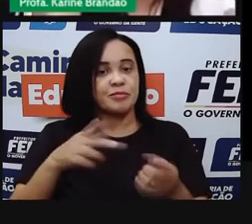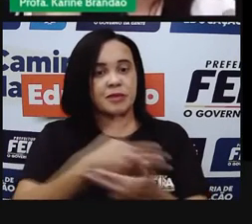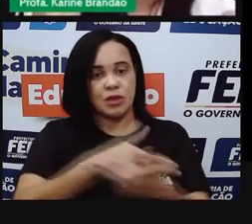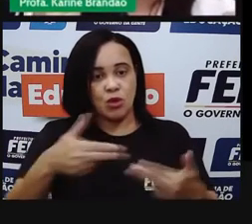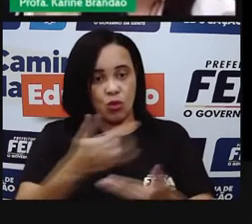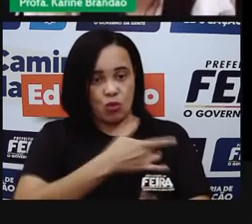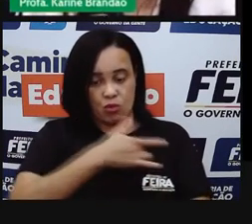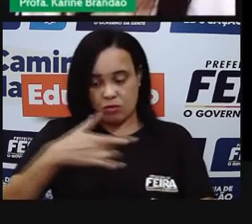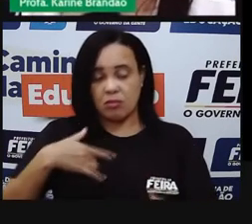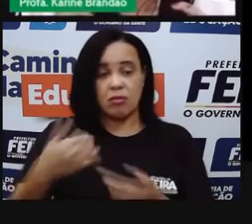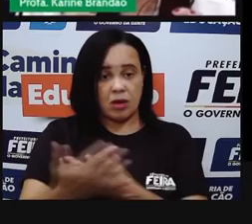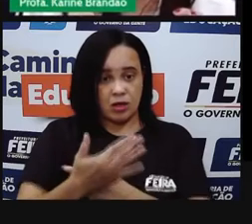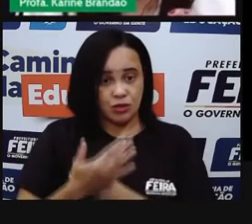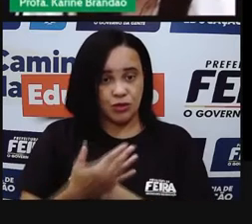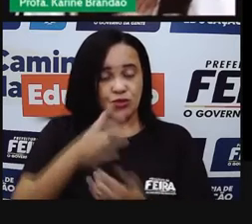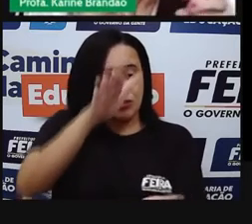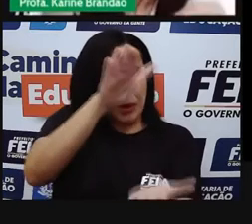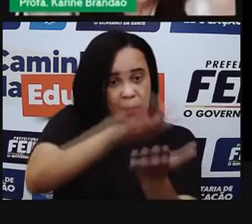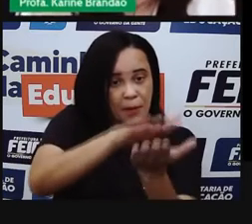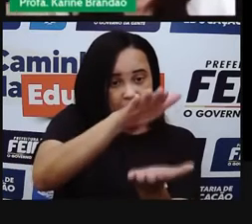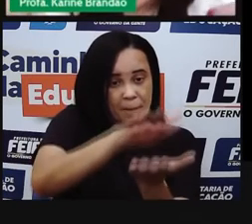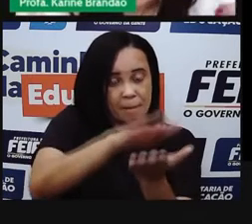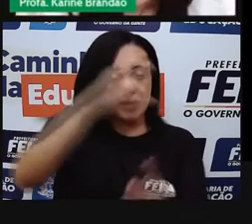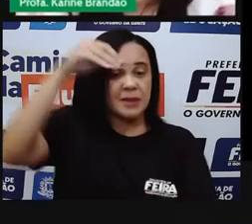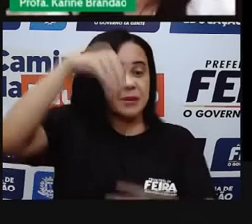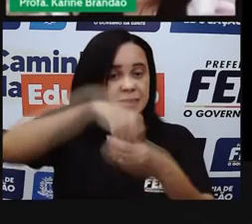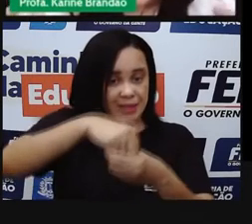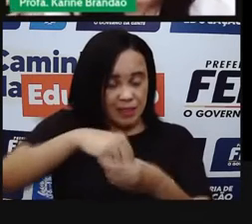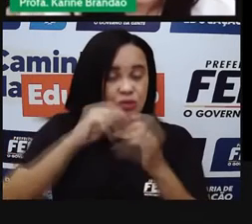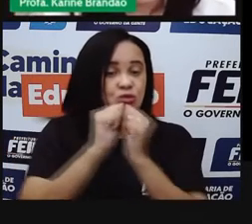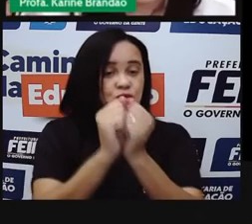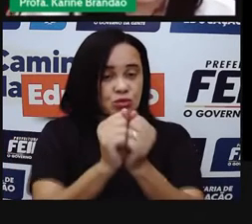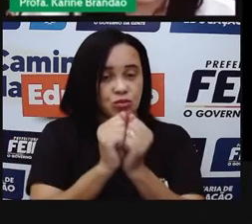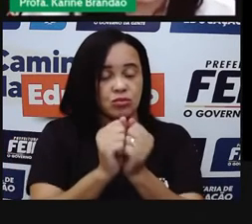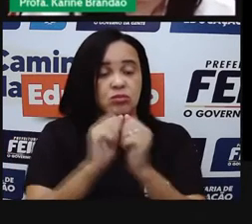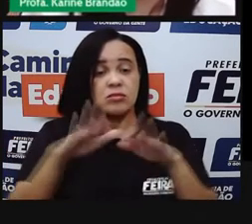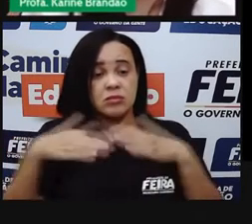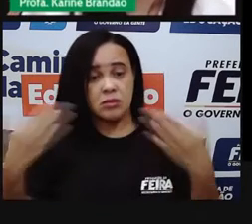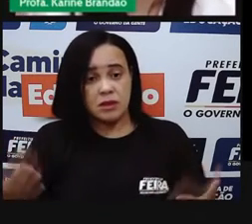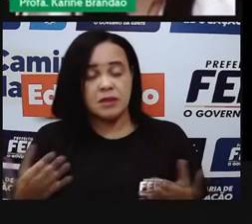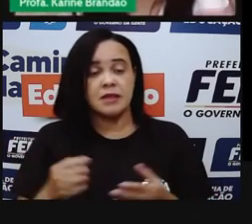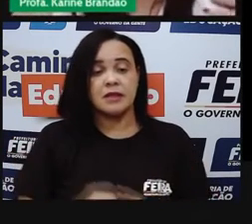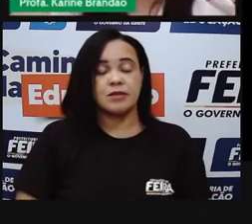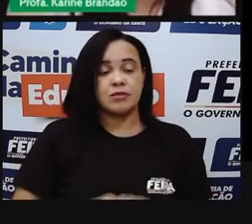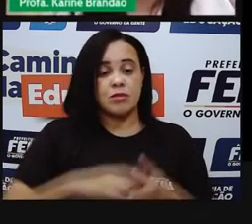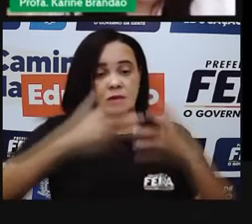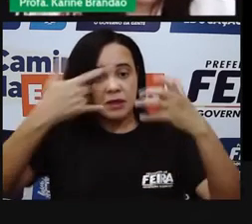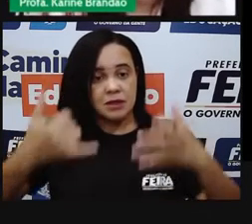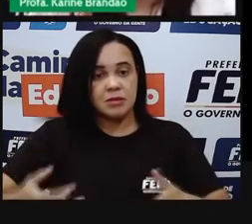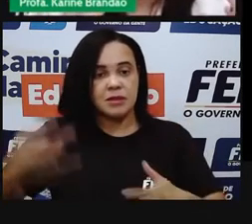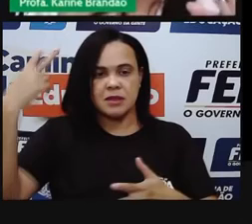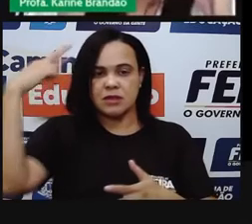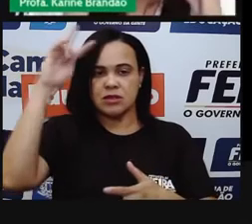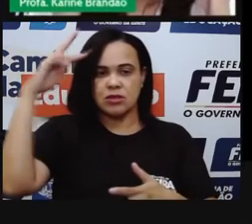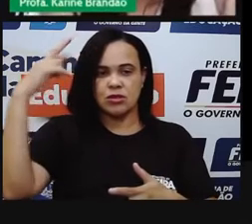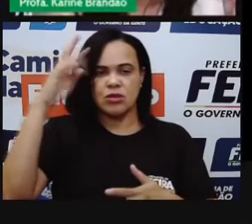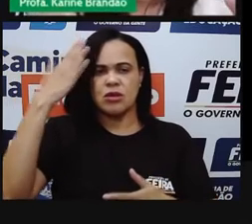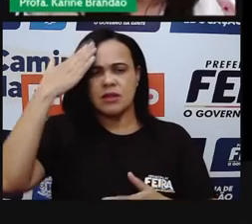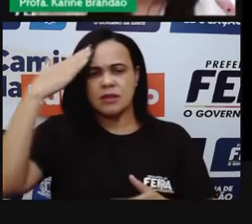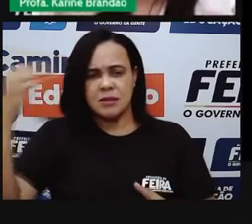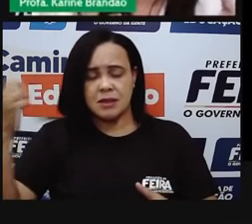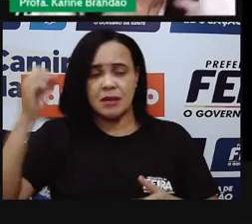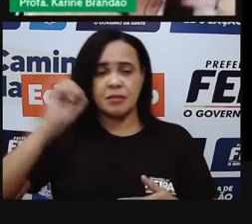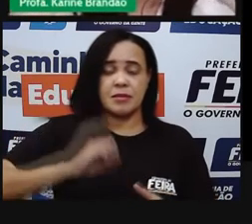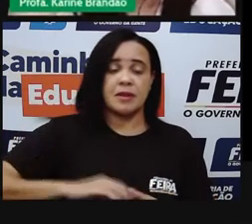Ok? Tudo isso, essa história aqui, né, desse slide que a Pró está contando para vocês, é para saber o quê? É para a gente